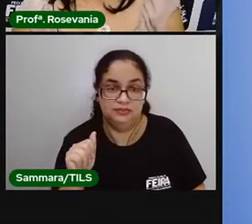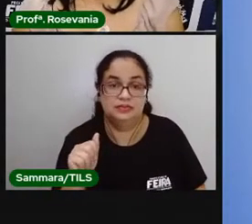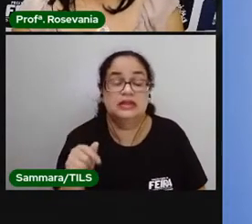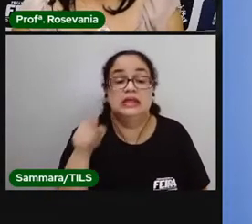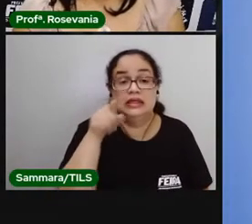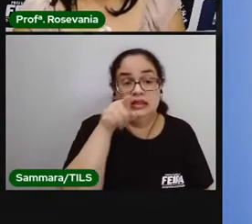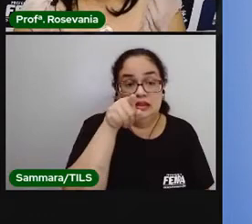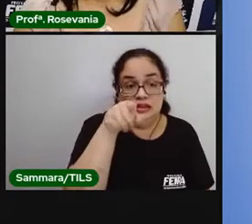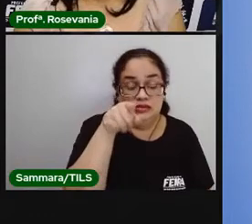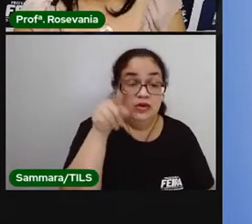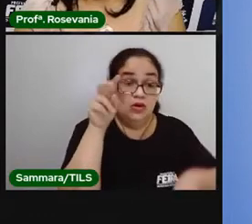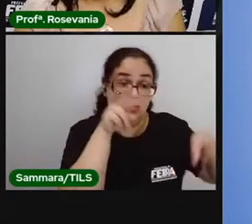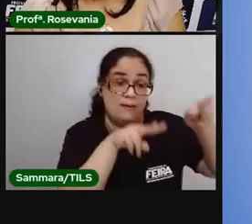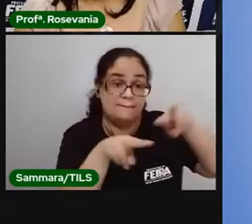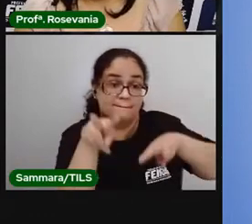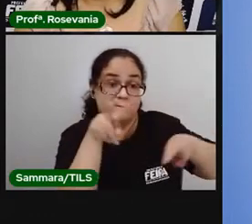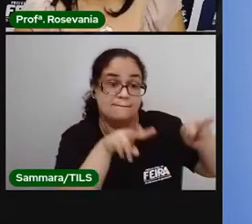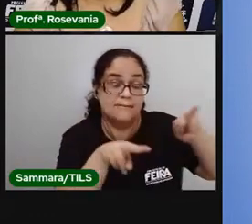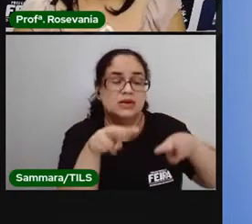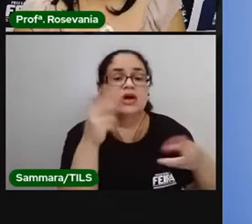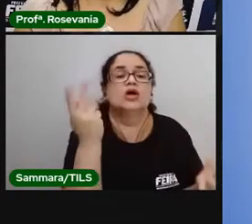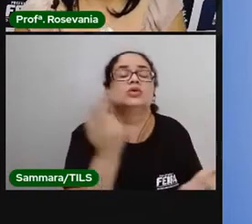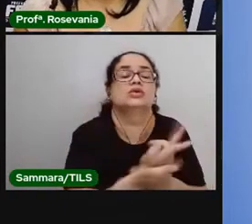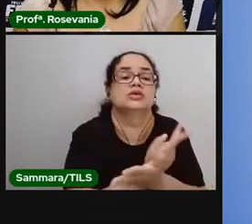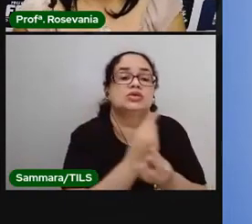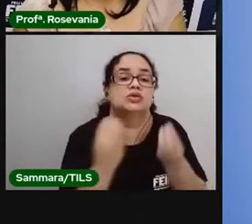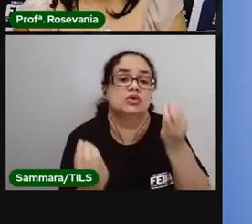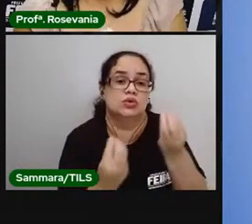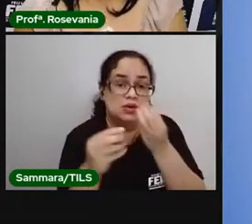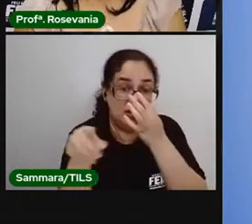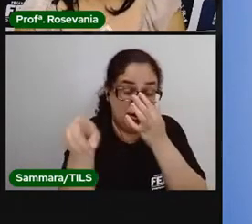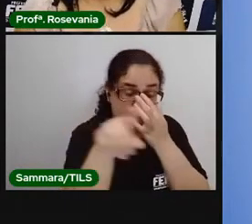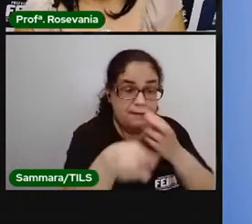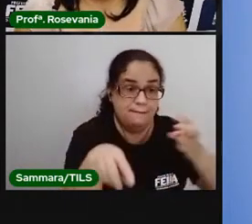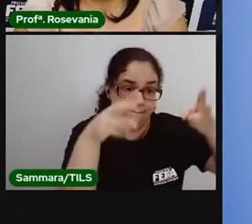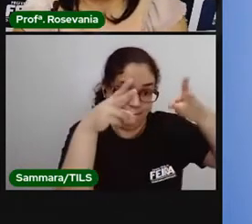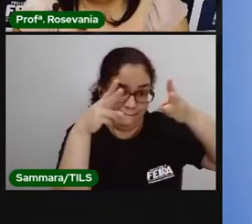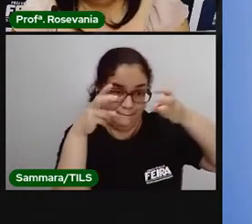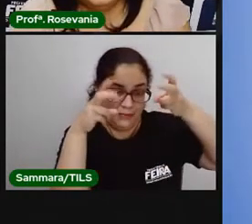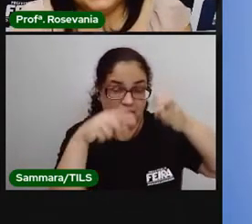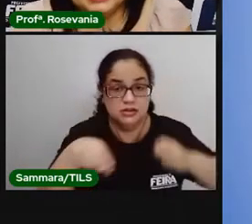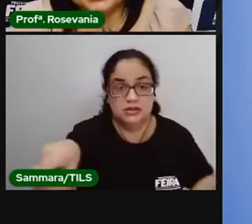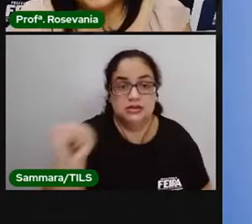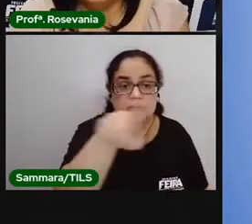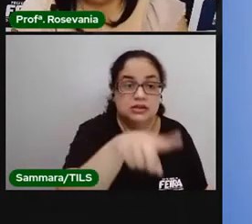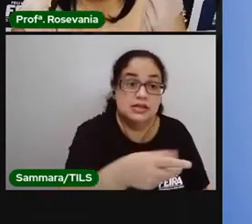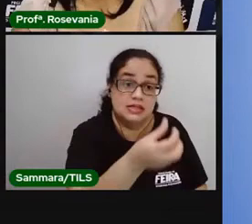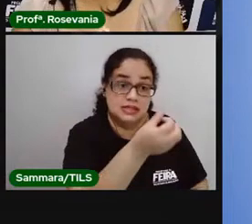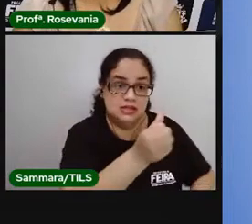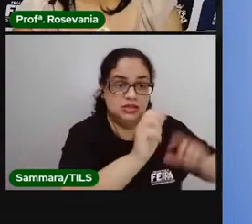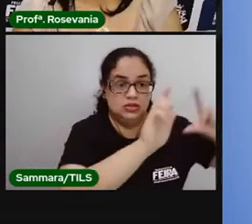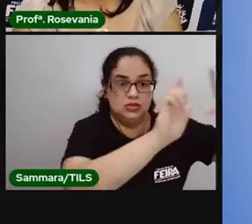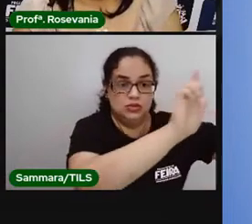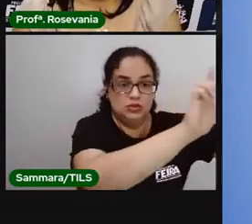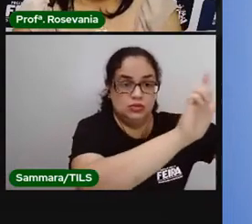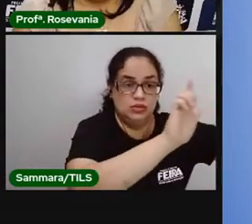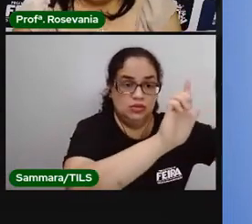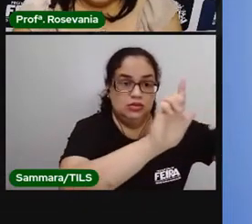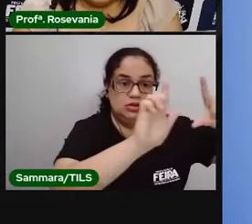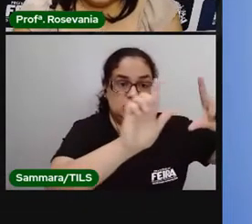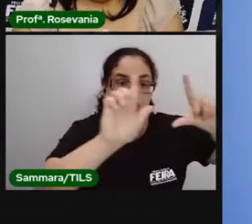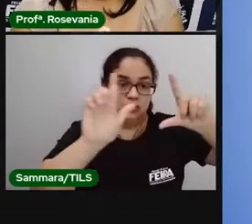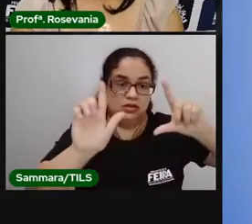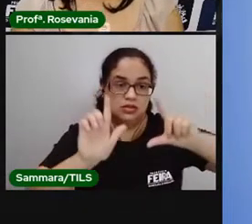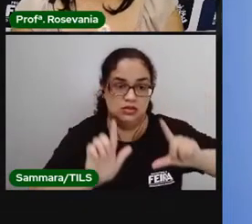Aí vamos observar aqui como é que isso acontece. Vocês estão percebendo aí, né, seis telinhas de imagem do mesmo